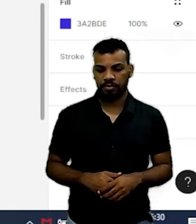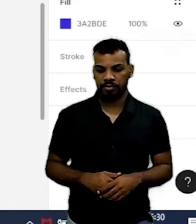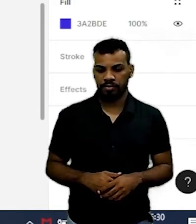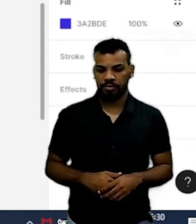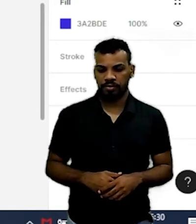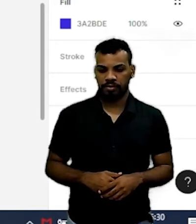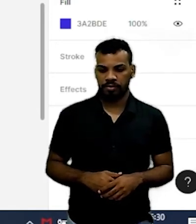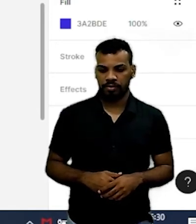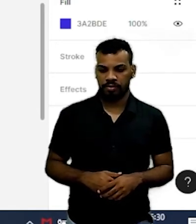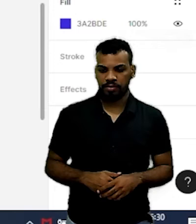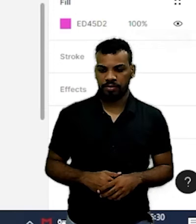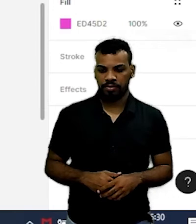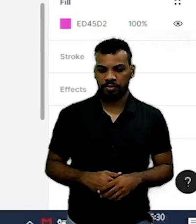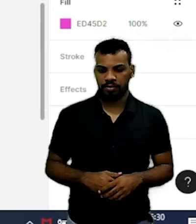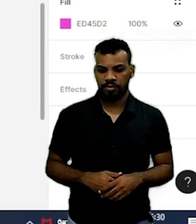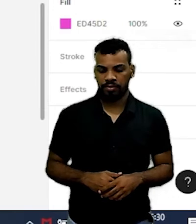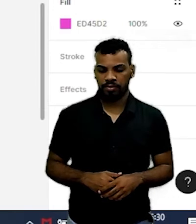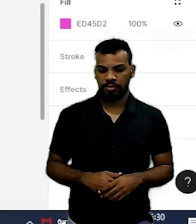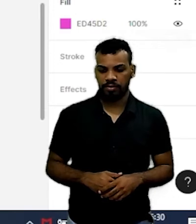essa hierarquia aqui.